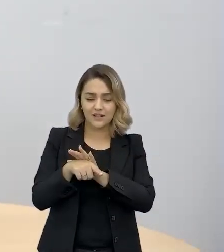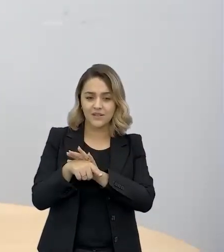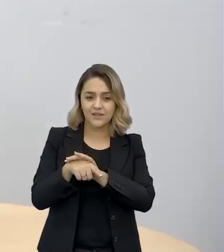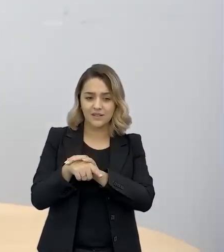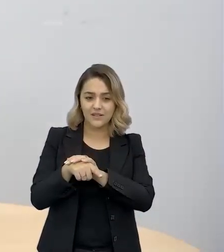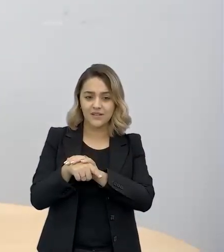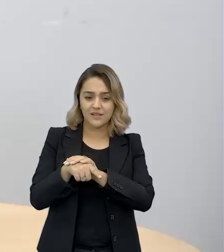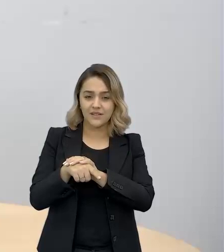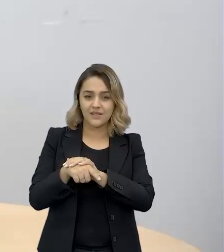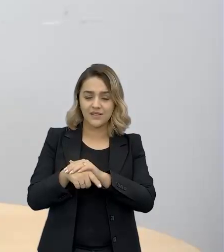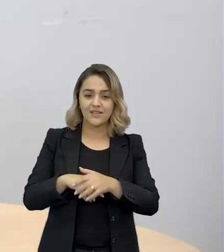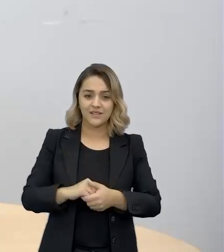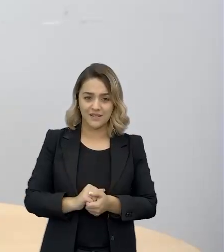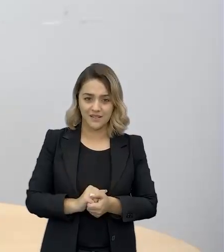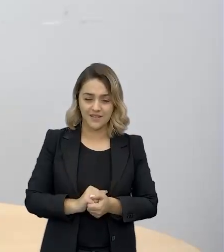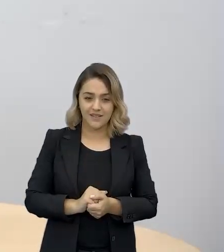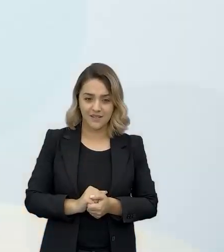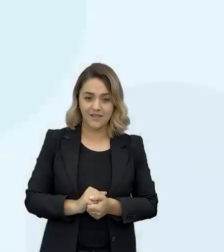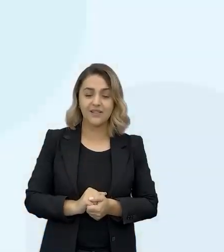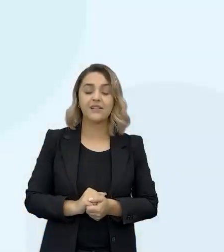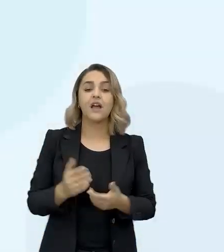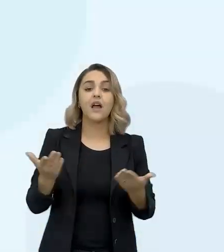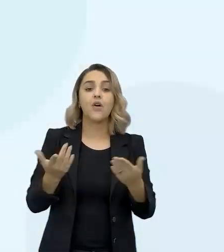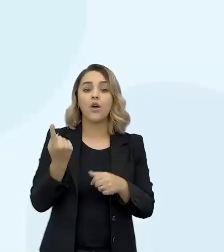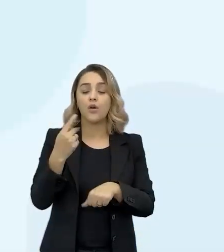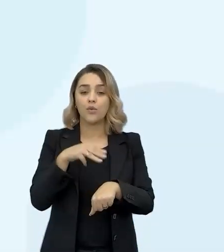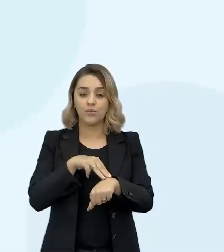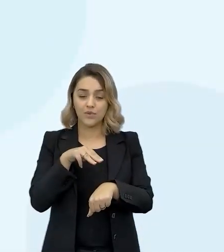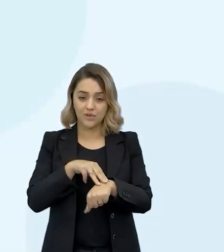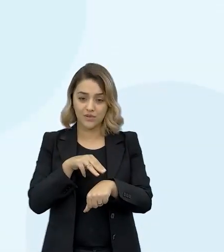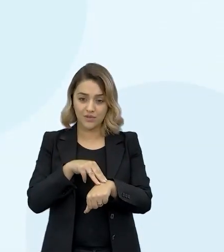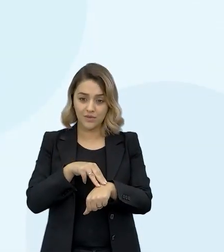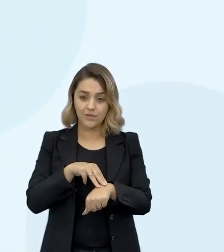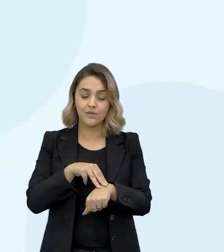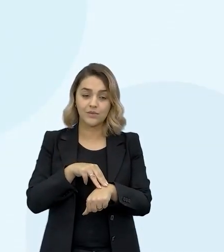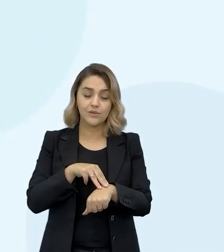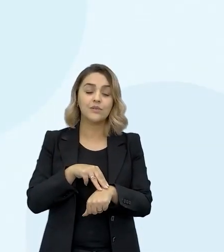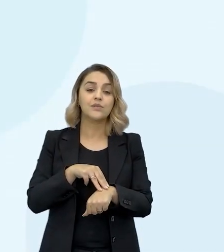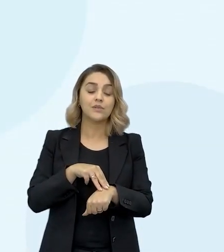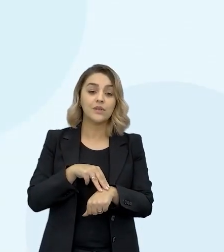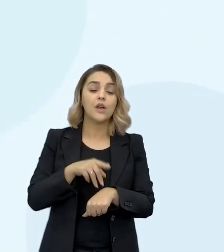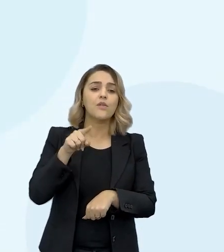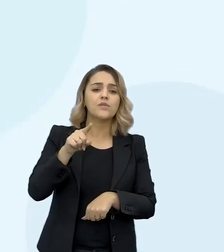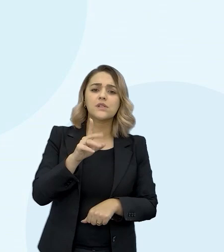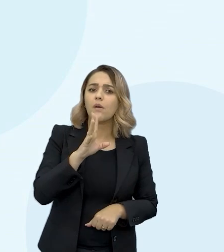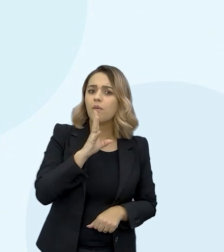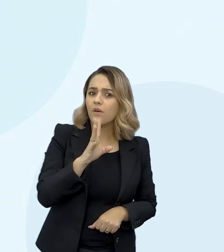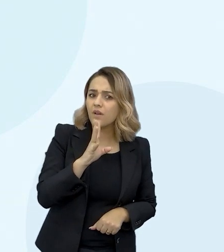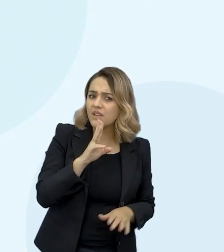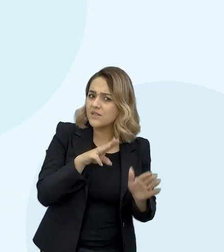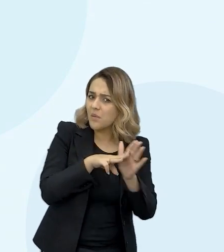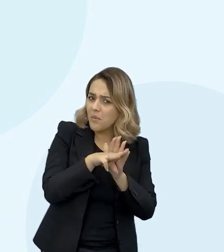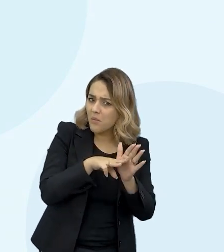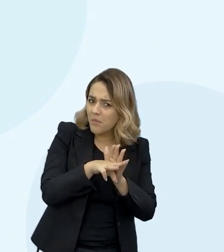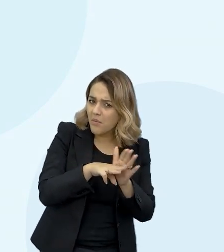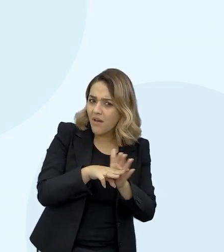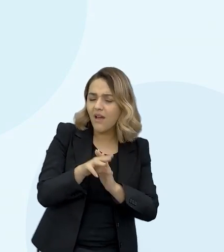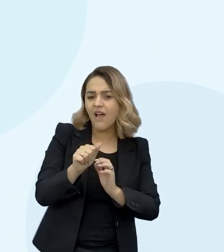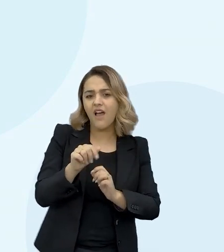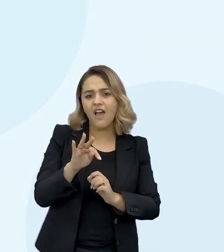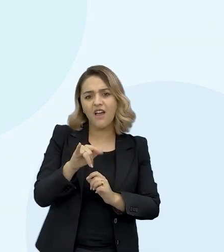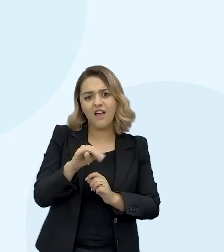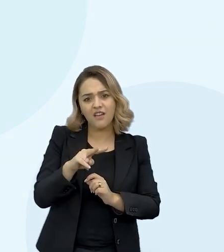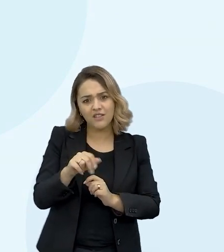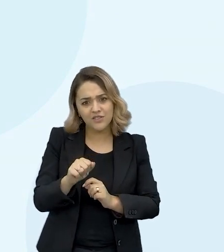Sim. 1 minuto para vocês e a pergunta é: você conhece alguma metodologia ativa?